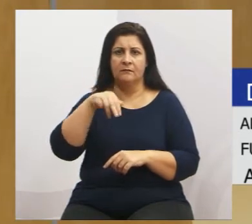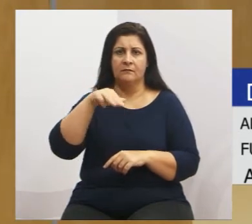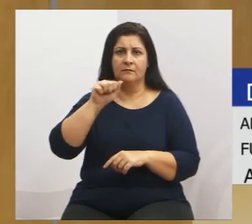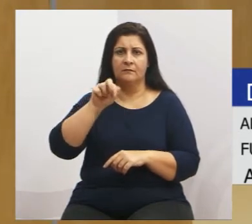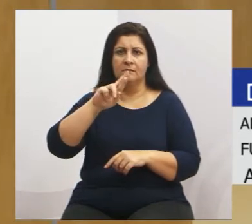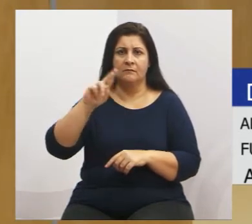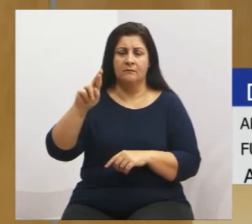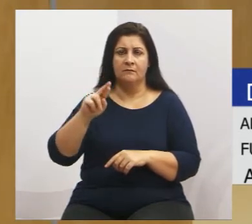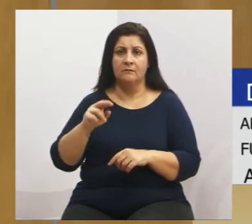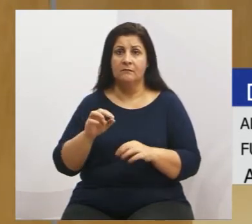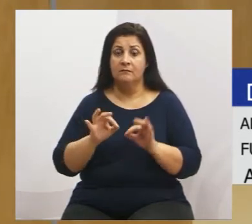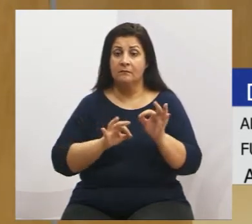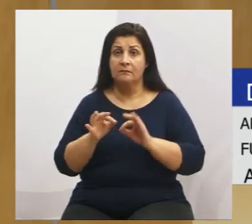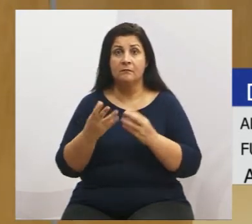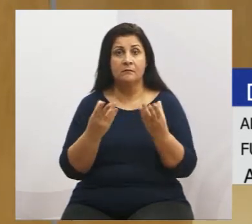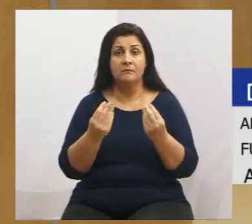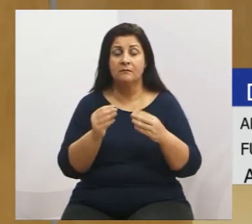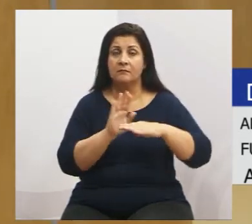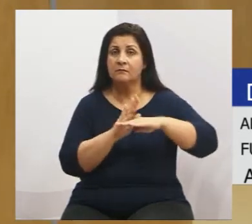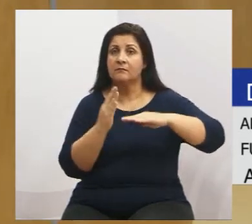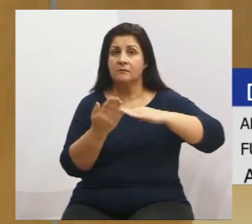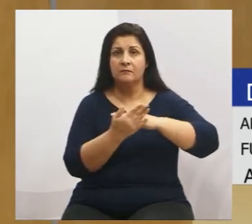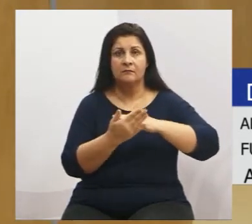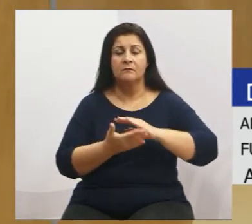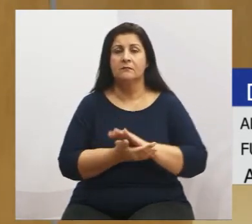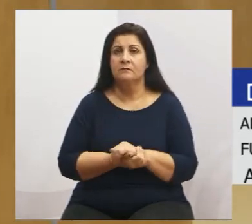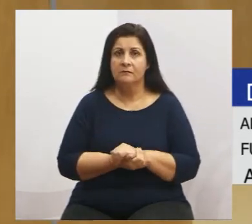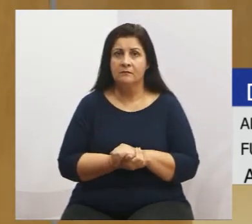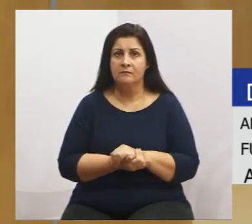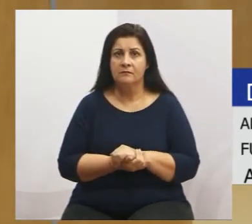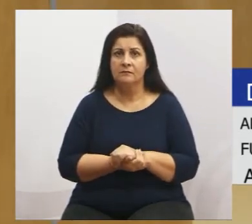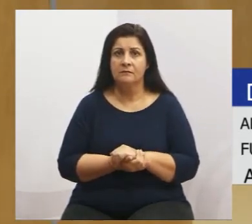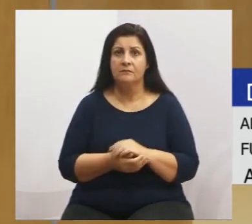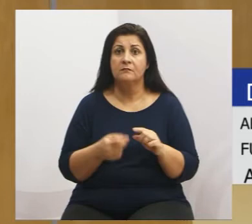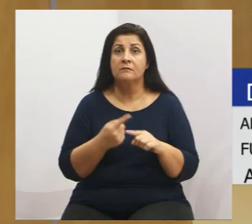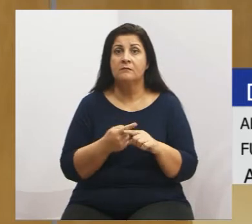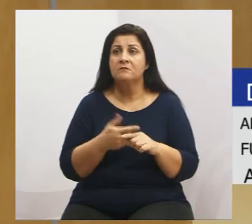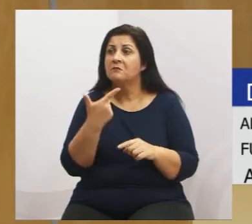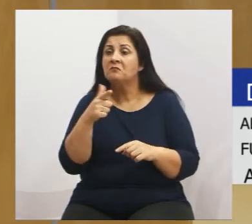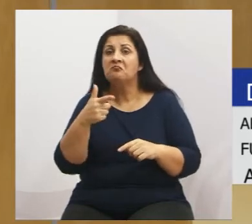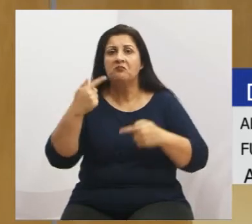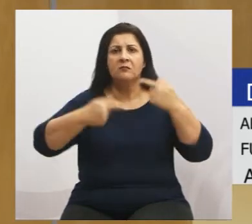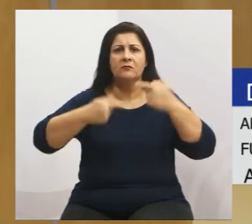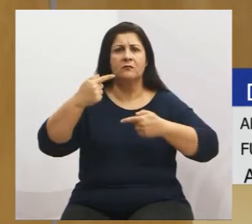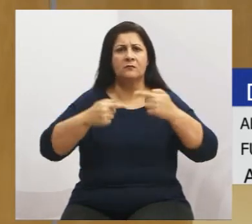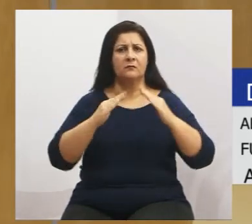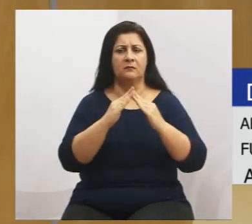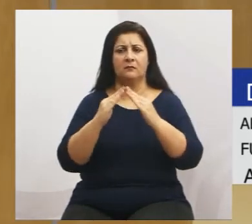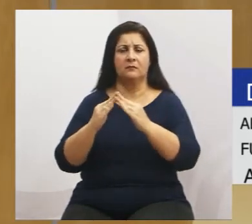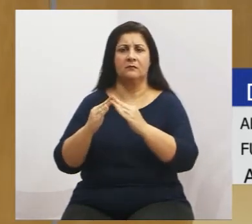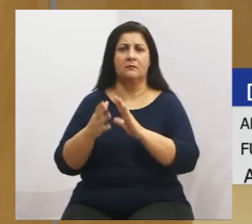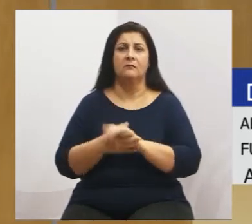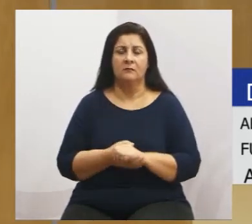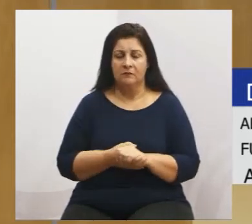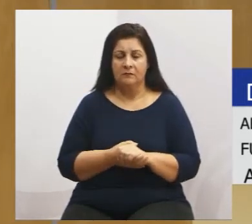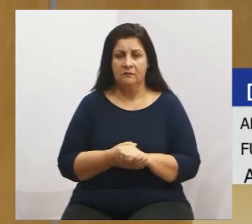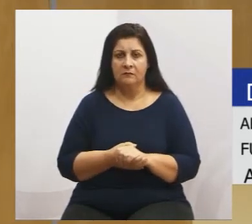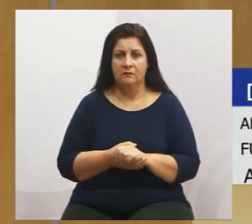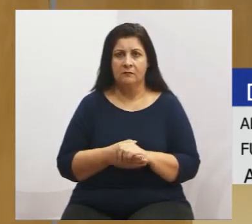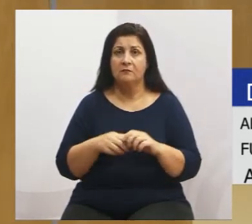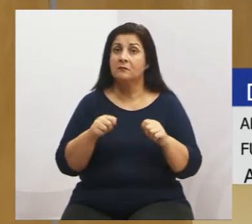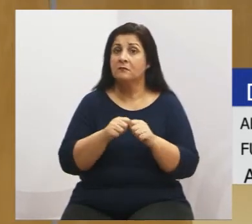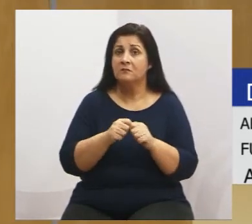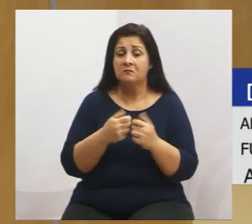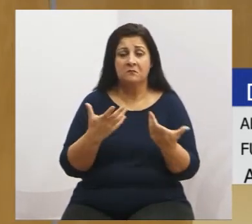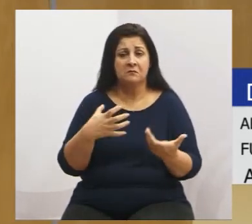Ita, fundou vários outros bairros, era por conta de que não havia uma política habitacional. E ele fazia isso do